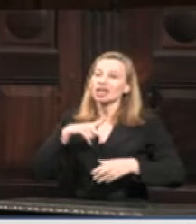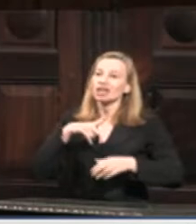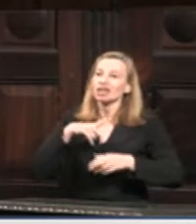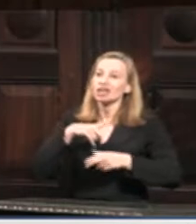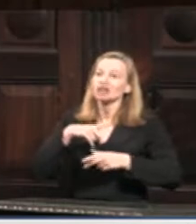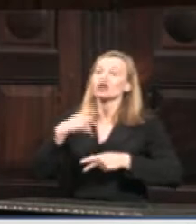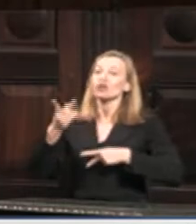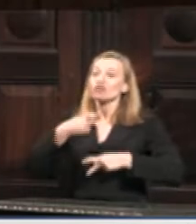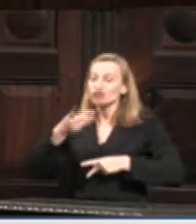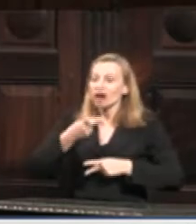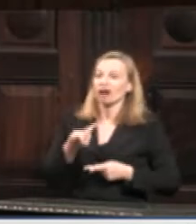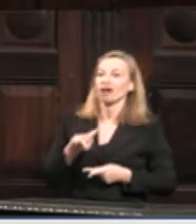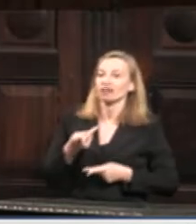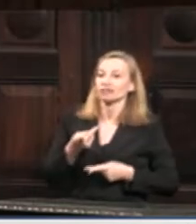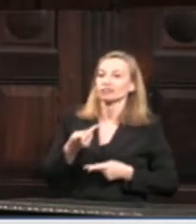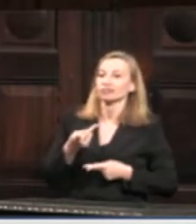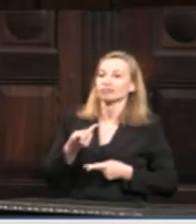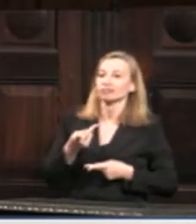mas que tem posição política.